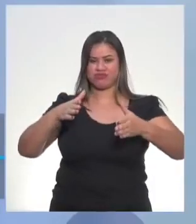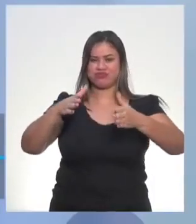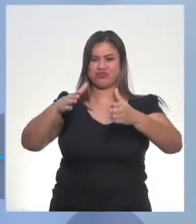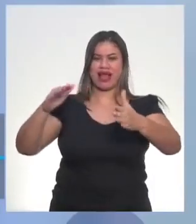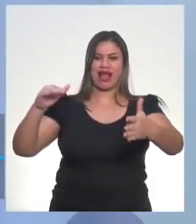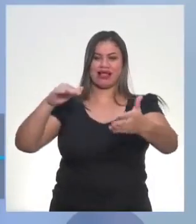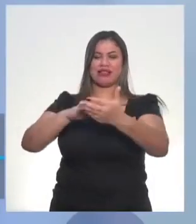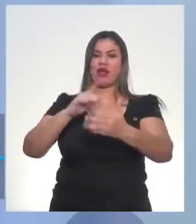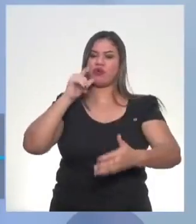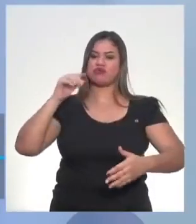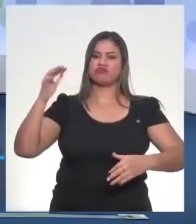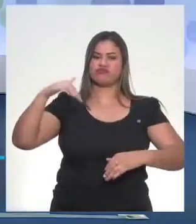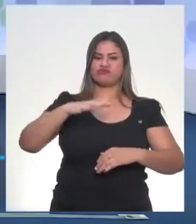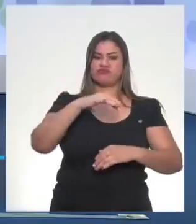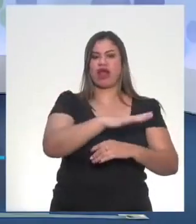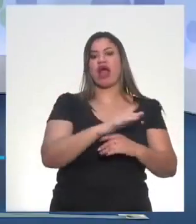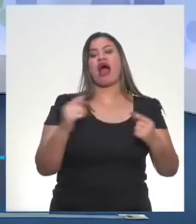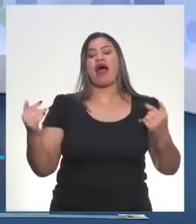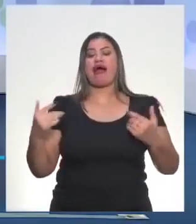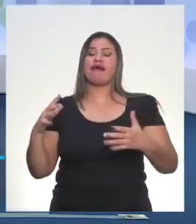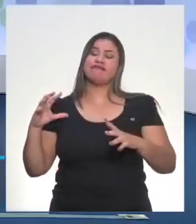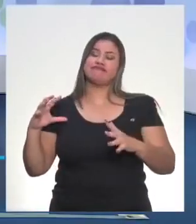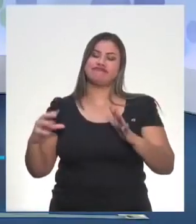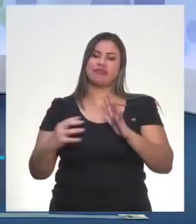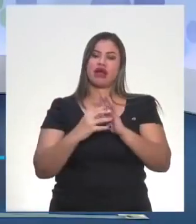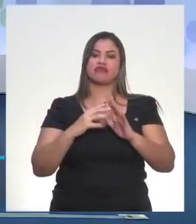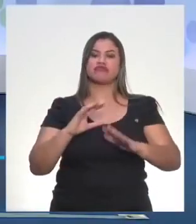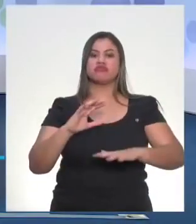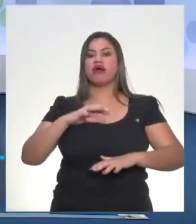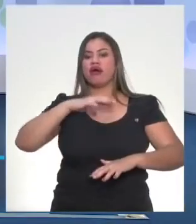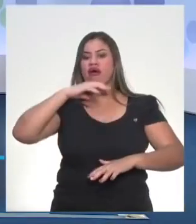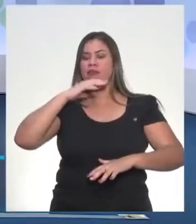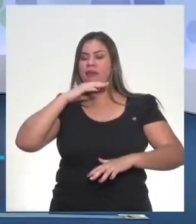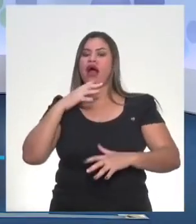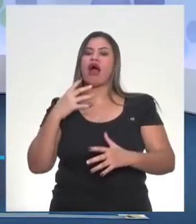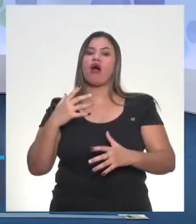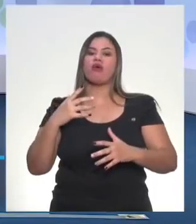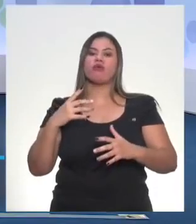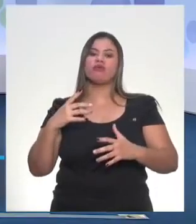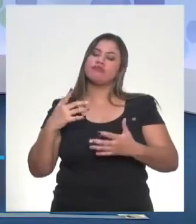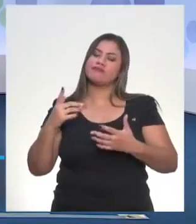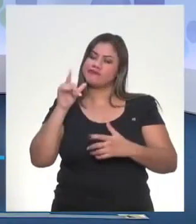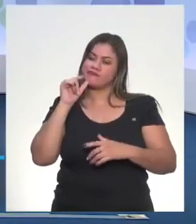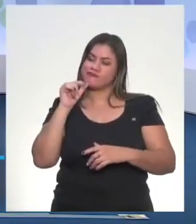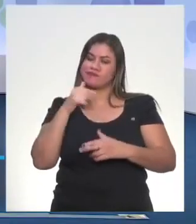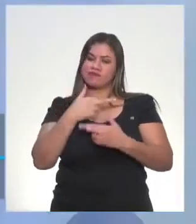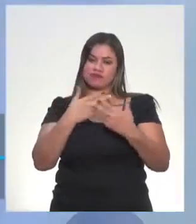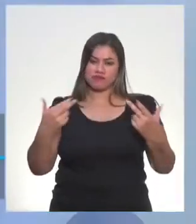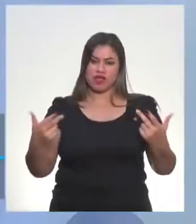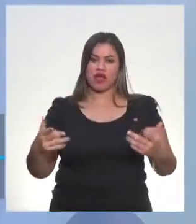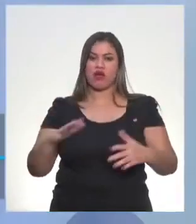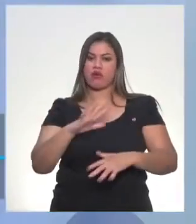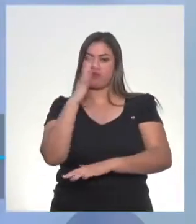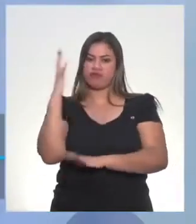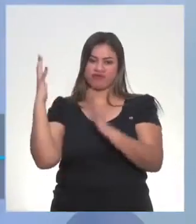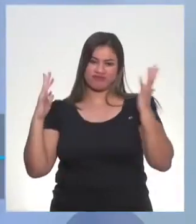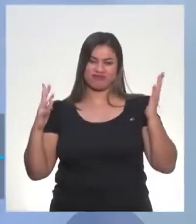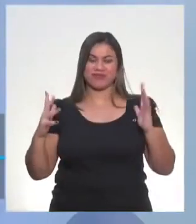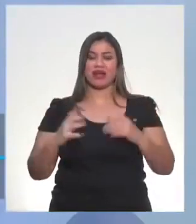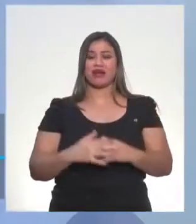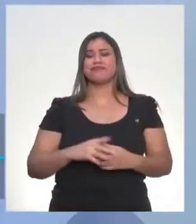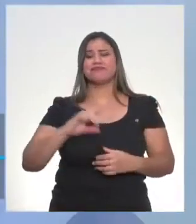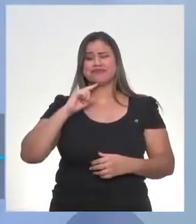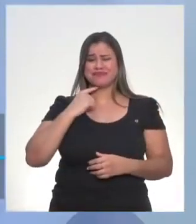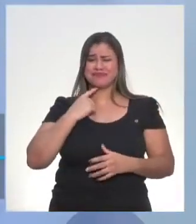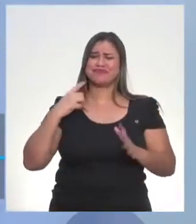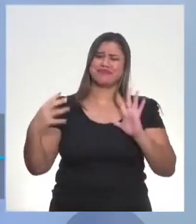afeta até a fauna e flora do mar, né? O ambiente aquático marinho também é afetado. Então, a poluição, ela afeta todo